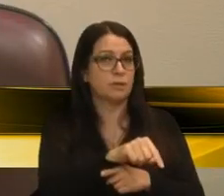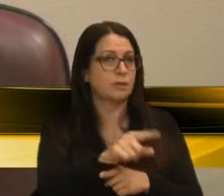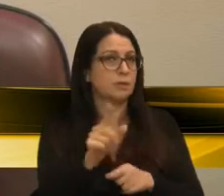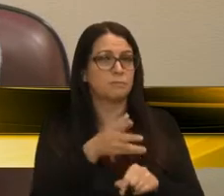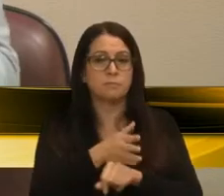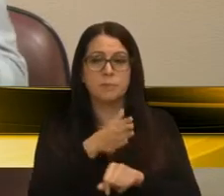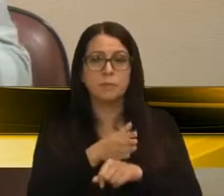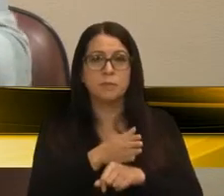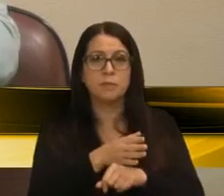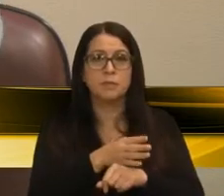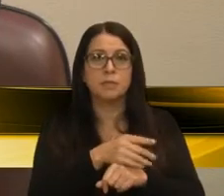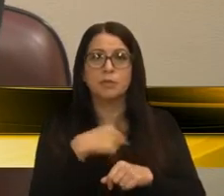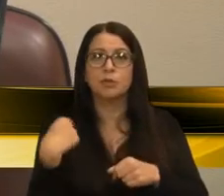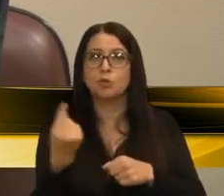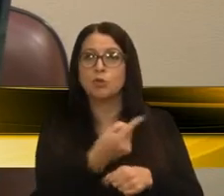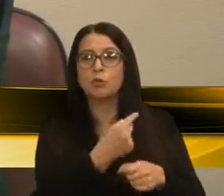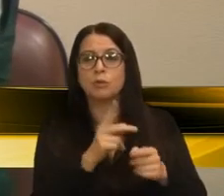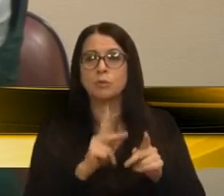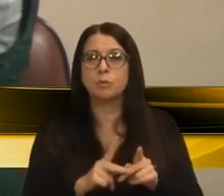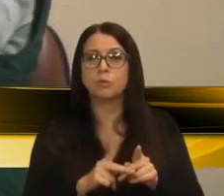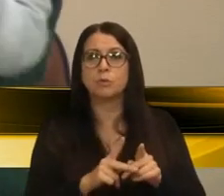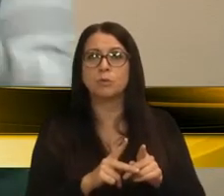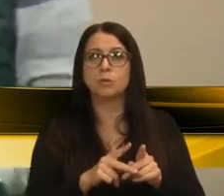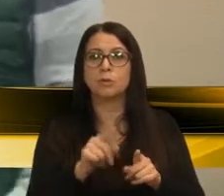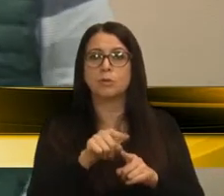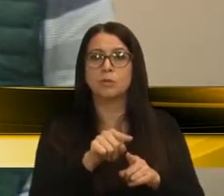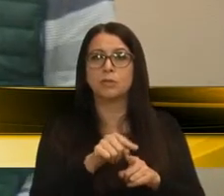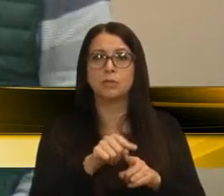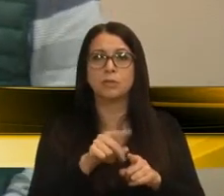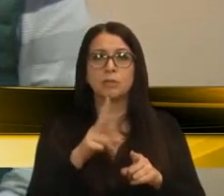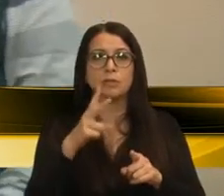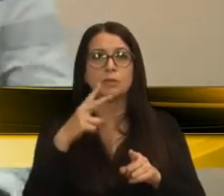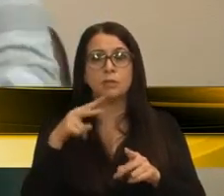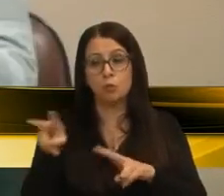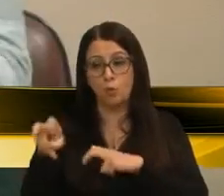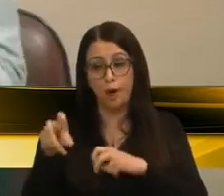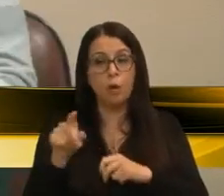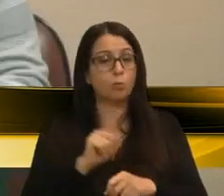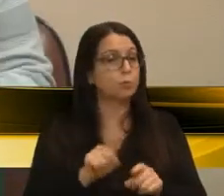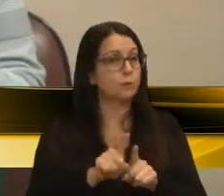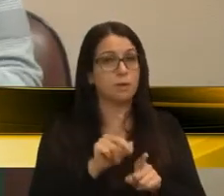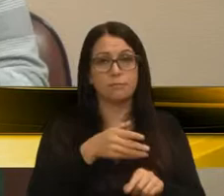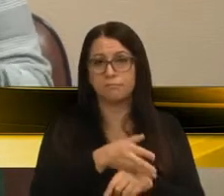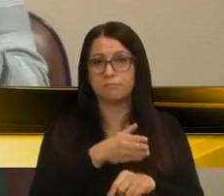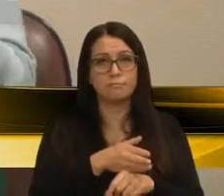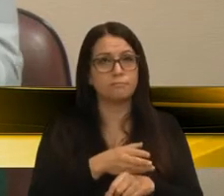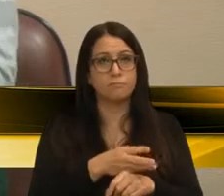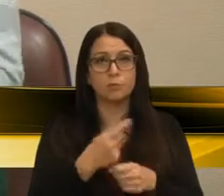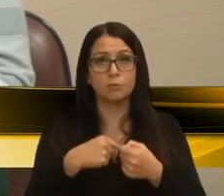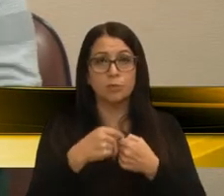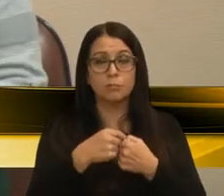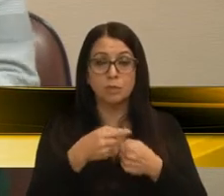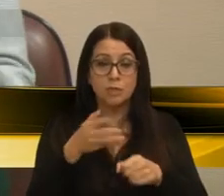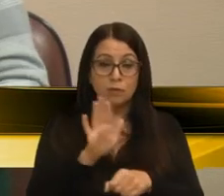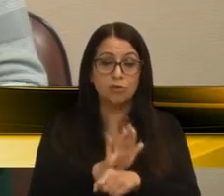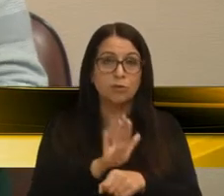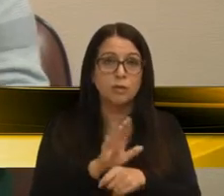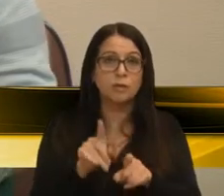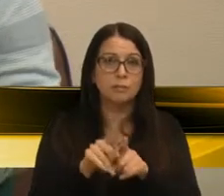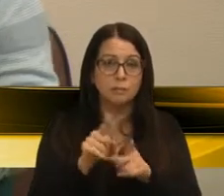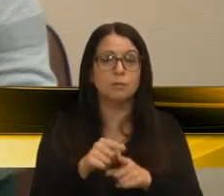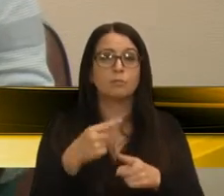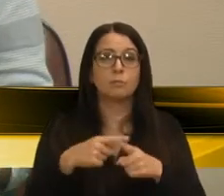do perímetro urbano, não houve a participação do rural, o vereador Velocino Ex. Vossa Excelência tanto disse que os municípios queriam contribuir, até